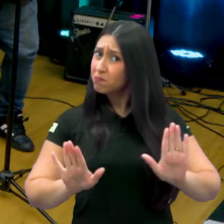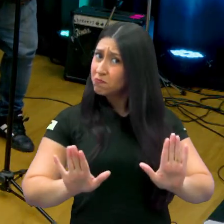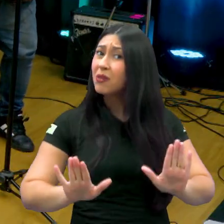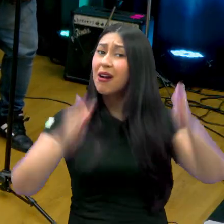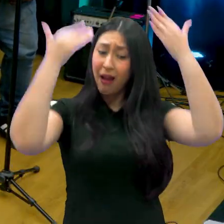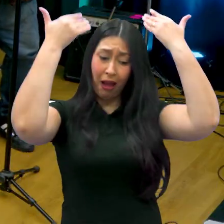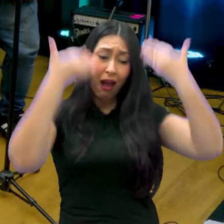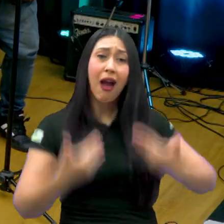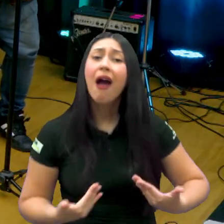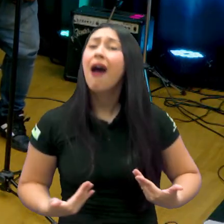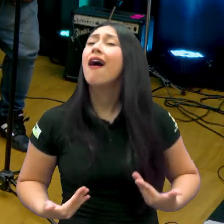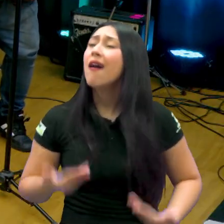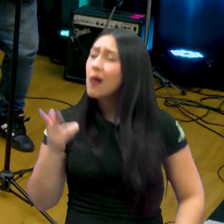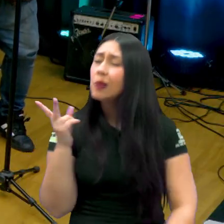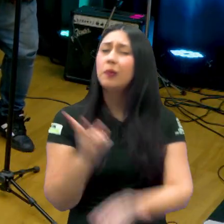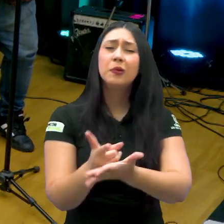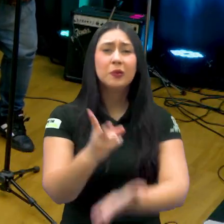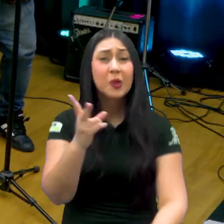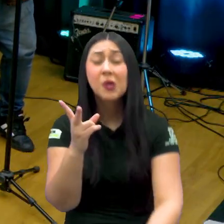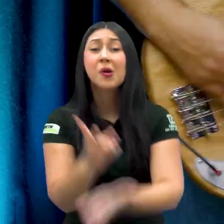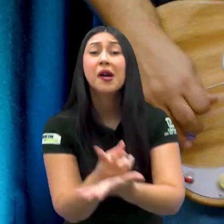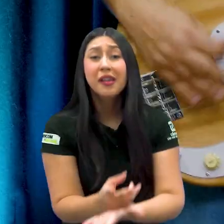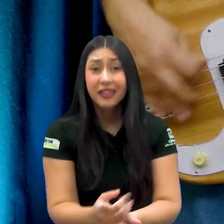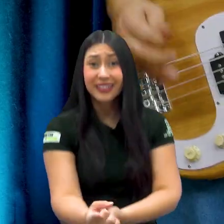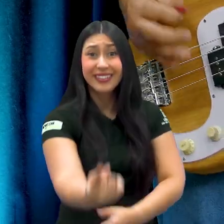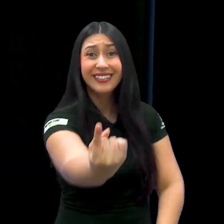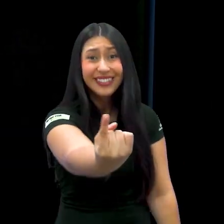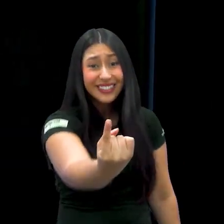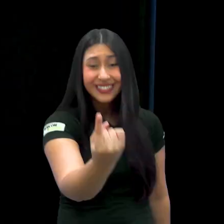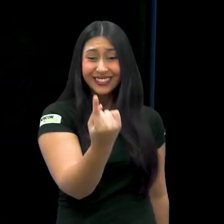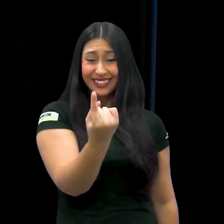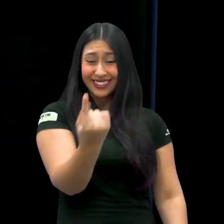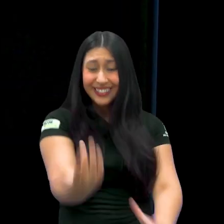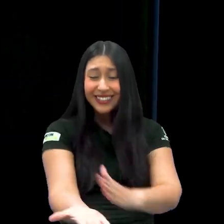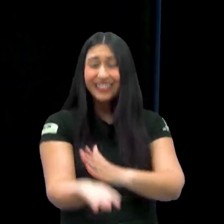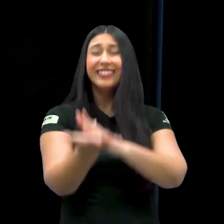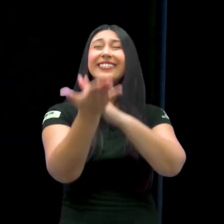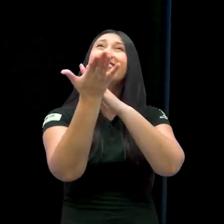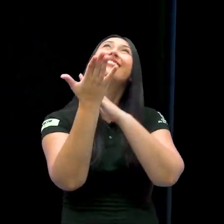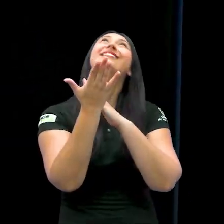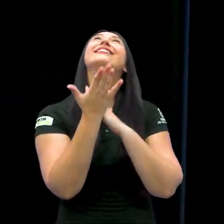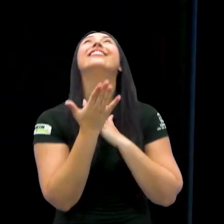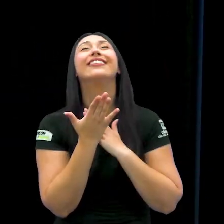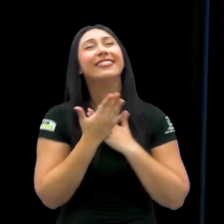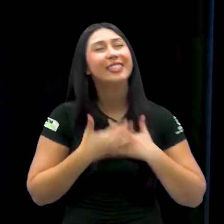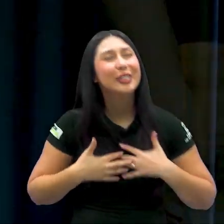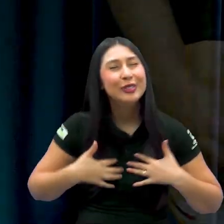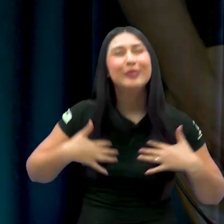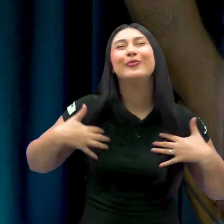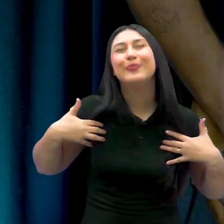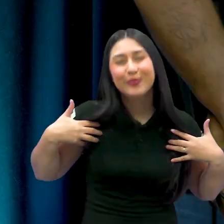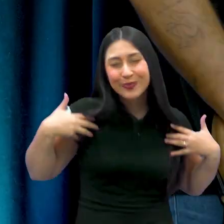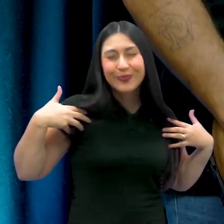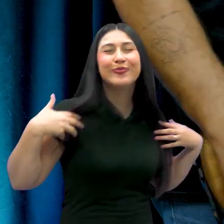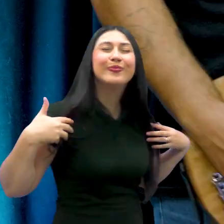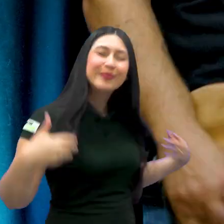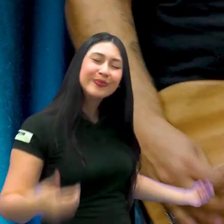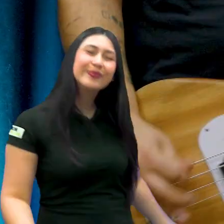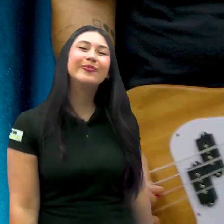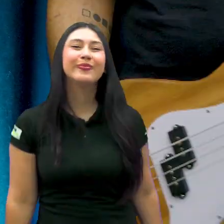mas hoje ainda estou aqui. Foi você que trouxe o amor.